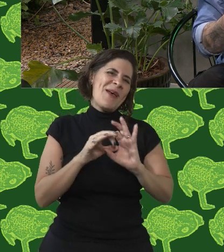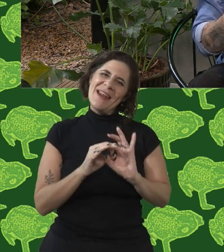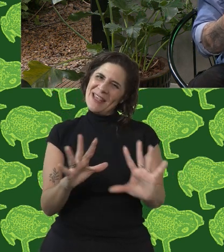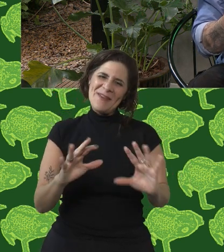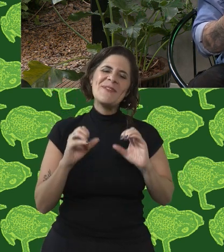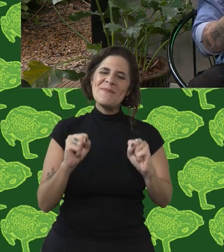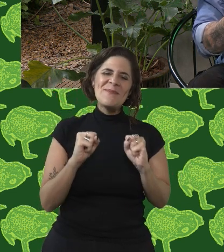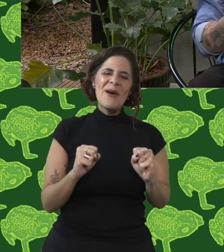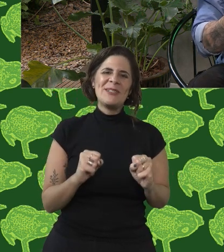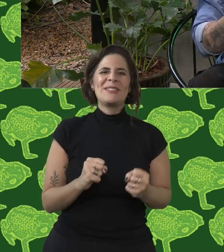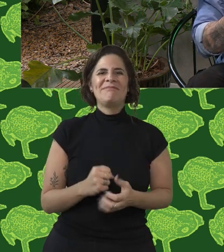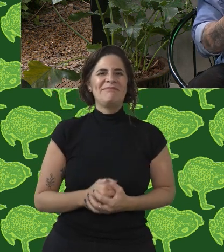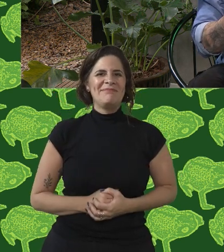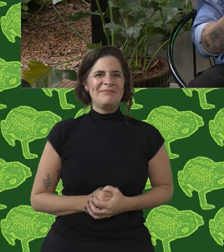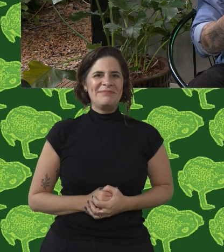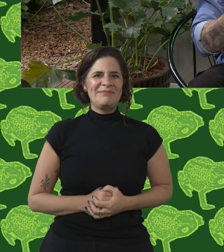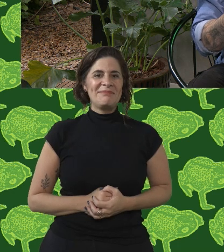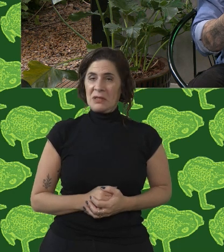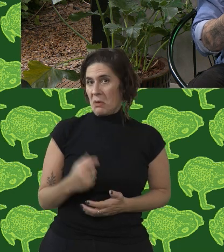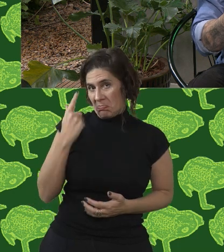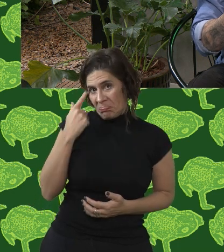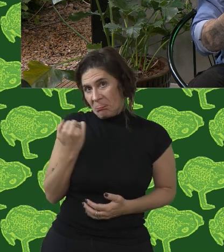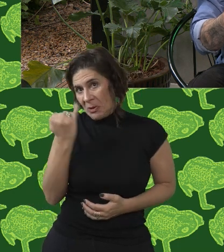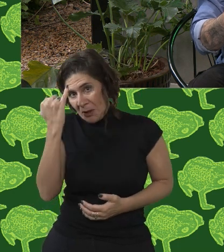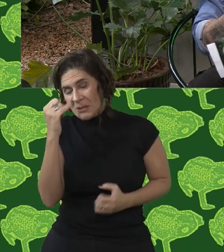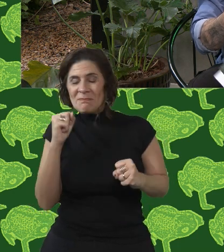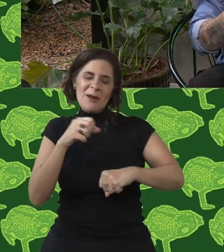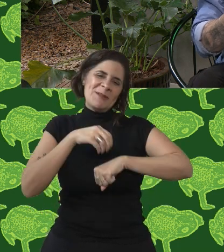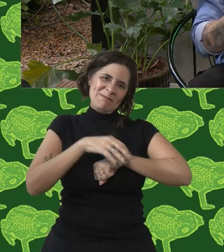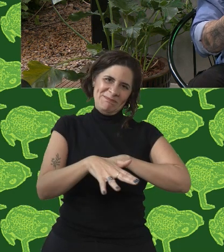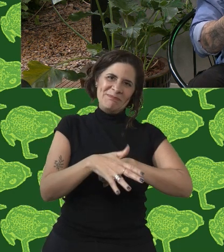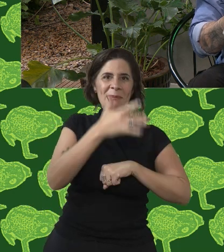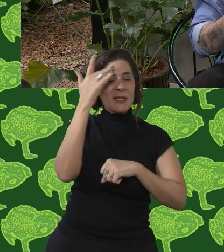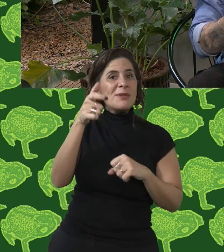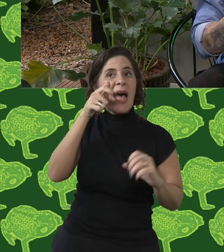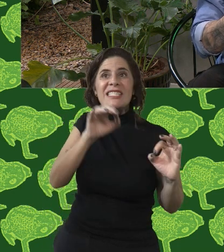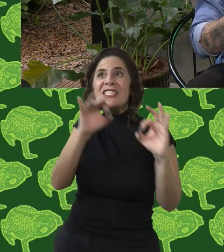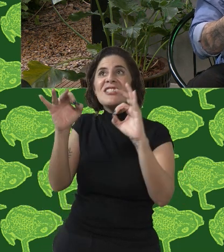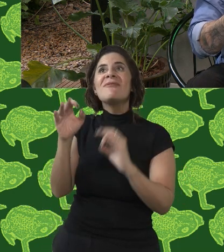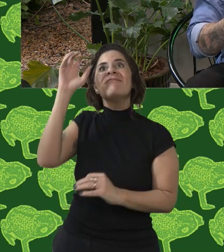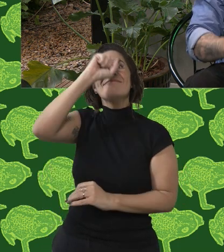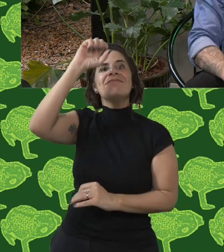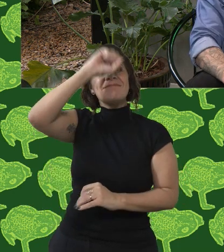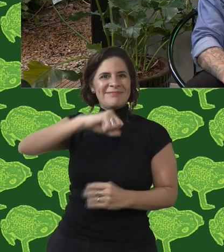trazer qualquer recado que você queira dar, que você acha importante, para o público que está acompanhando a gente aqui em todos os canais da